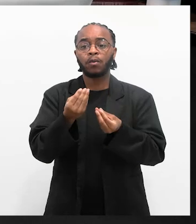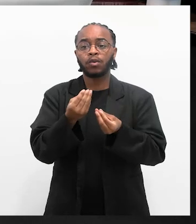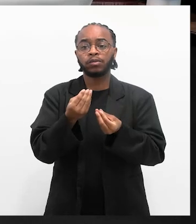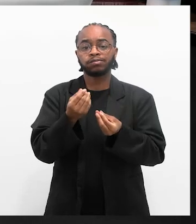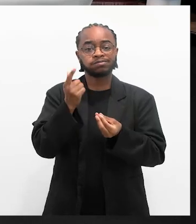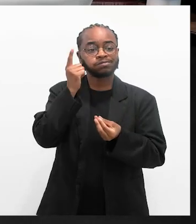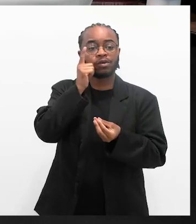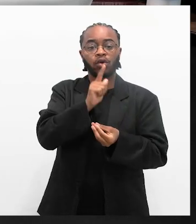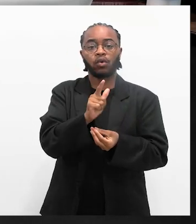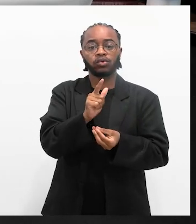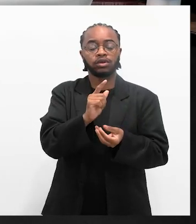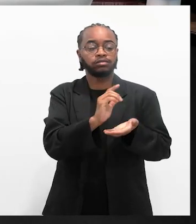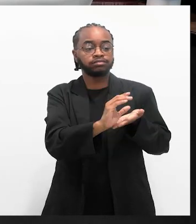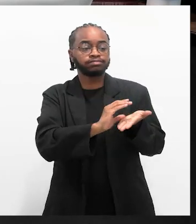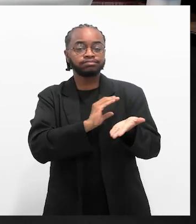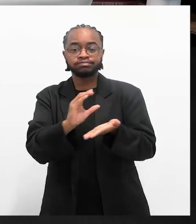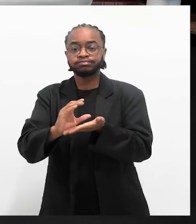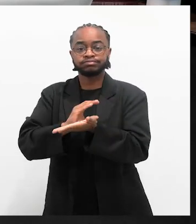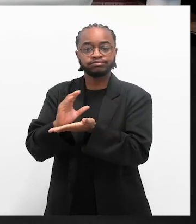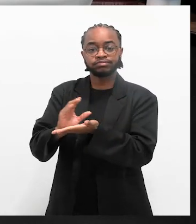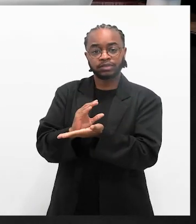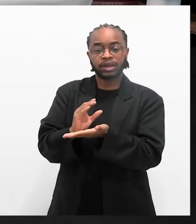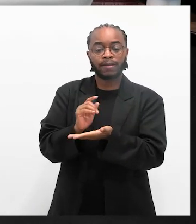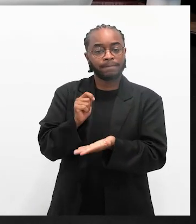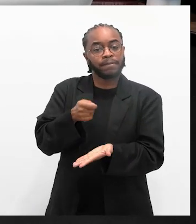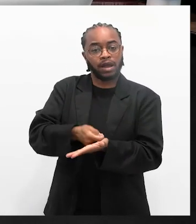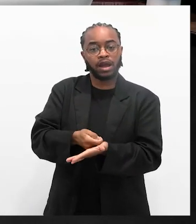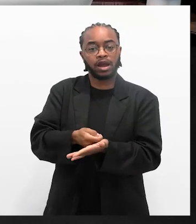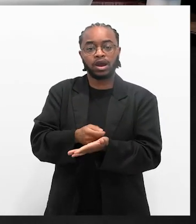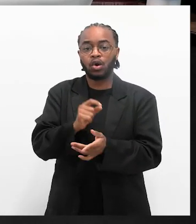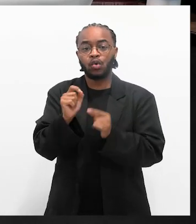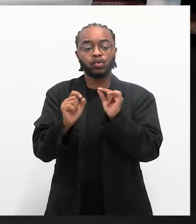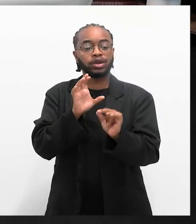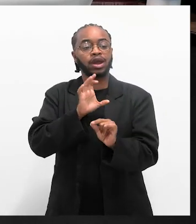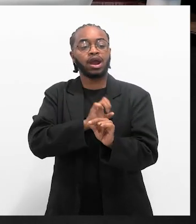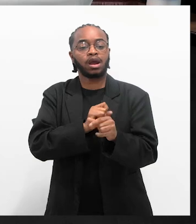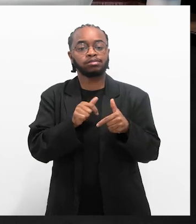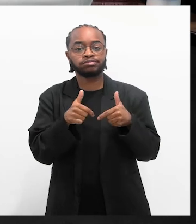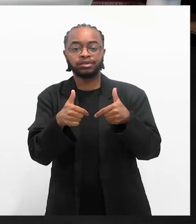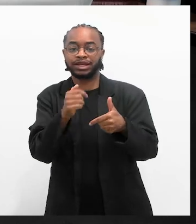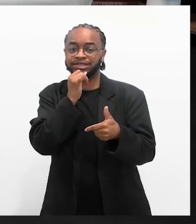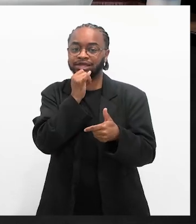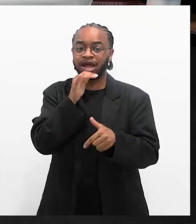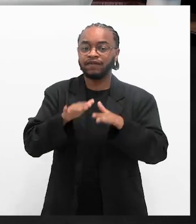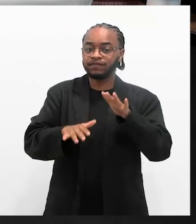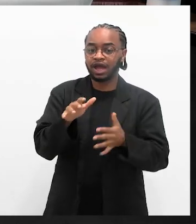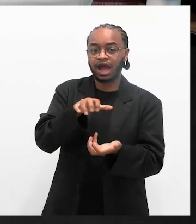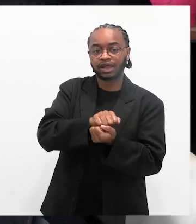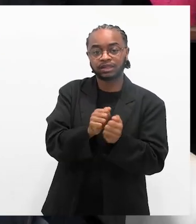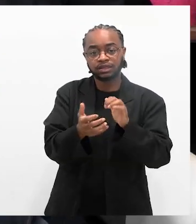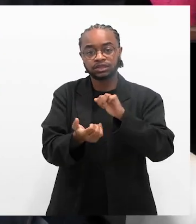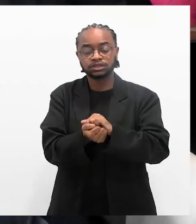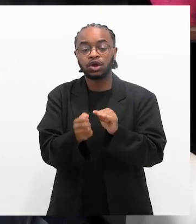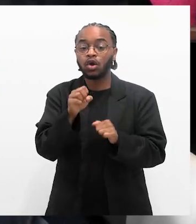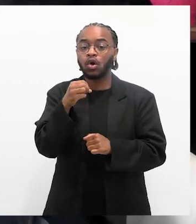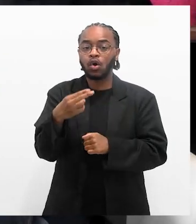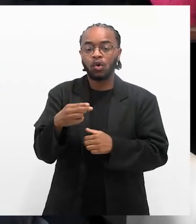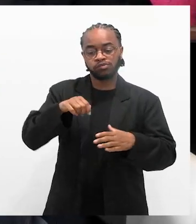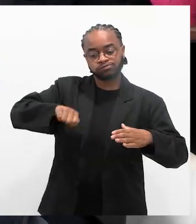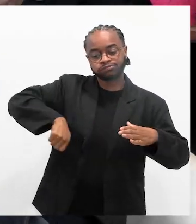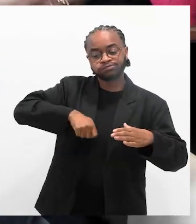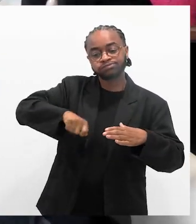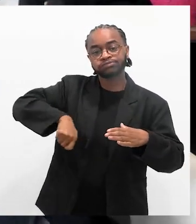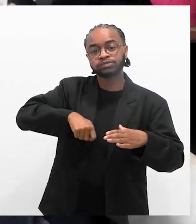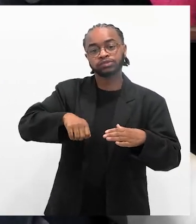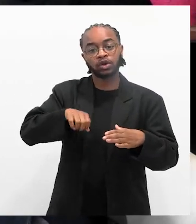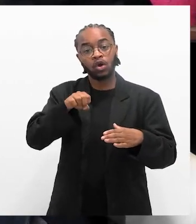ela pode monetizar a sua paixão, né? A paixão que ela tem pelo artesanato, a paixão que ela tem